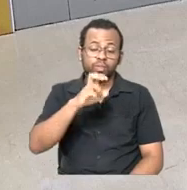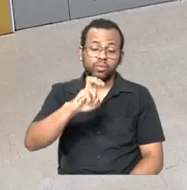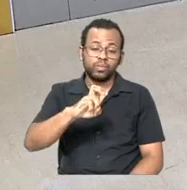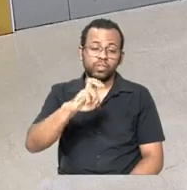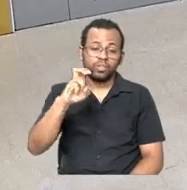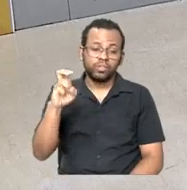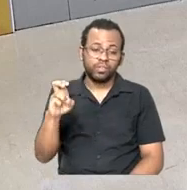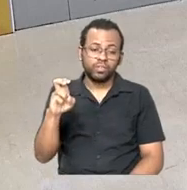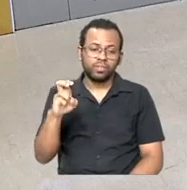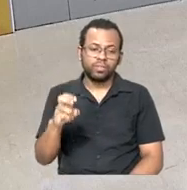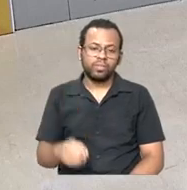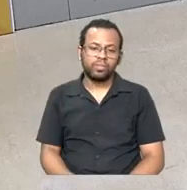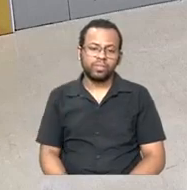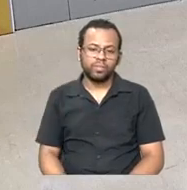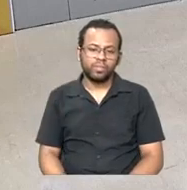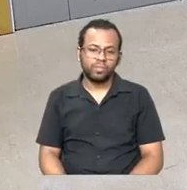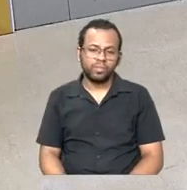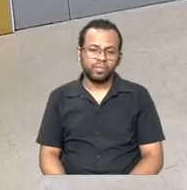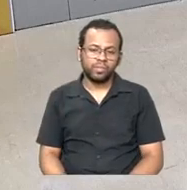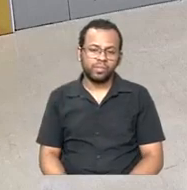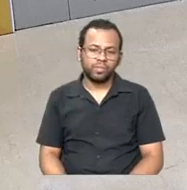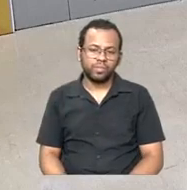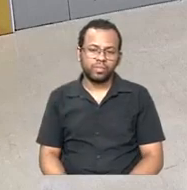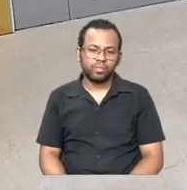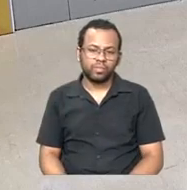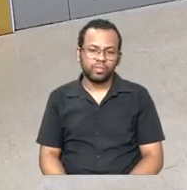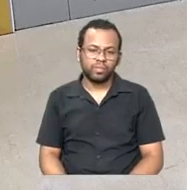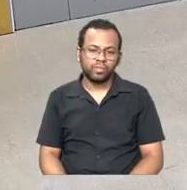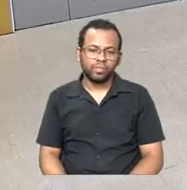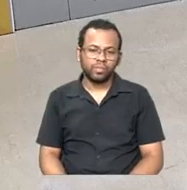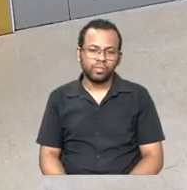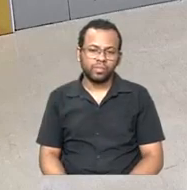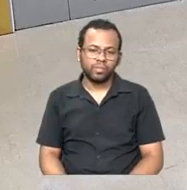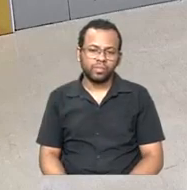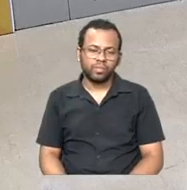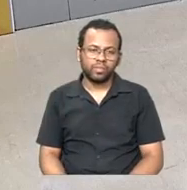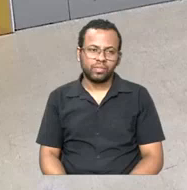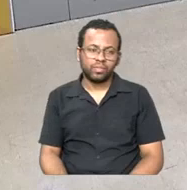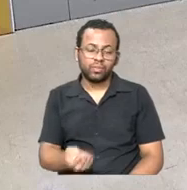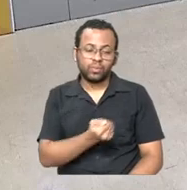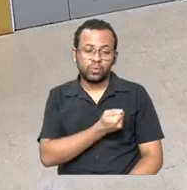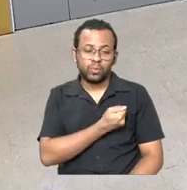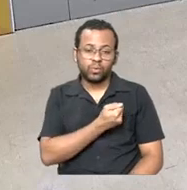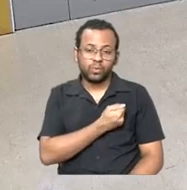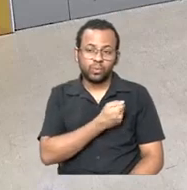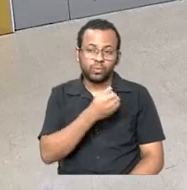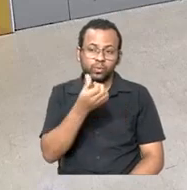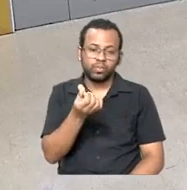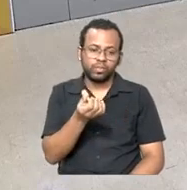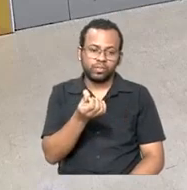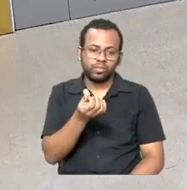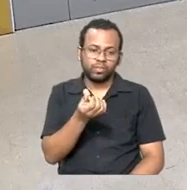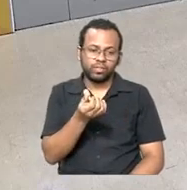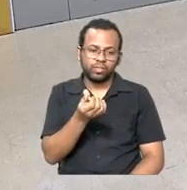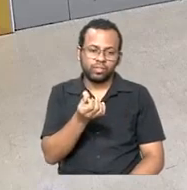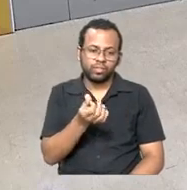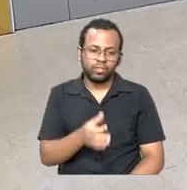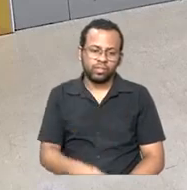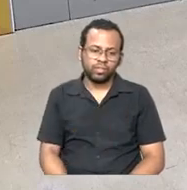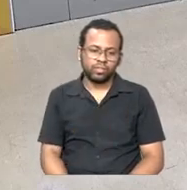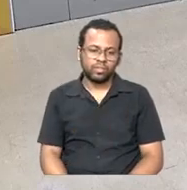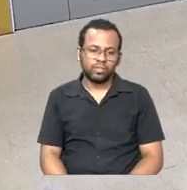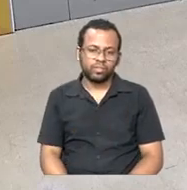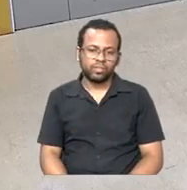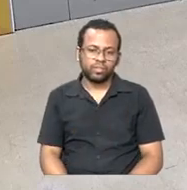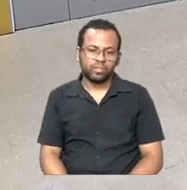gente linda 55 Olha aí o número 6 número 6